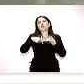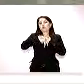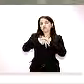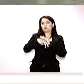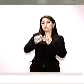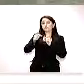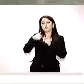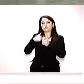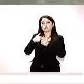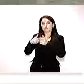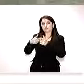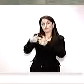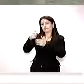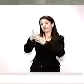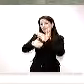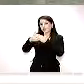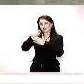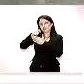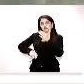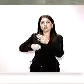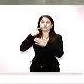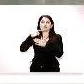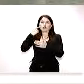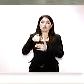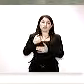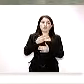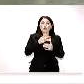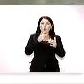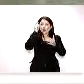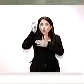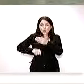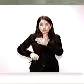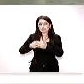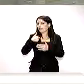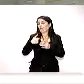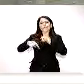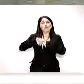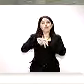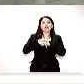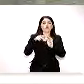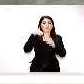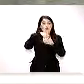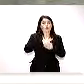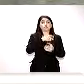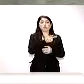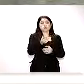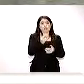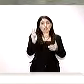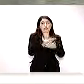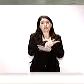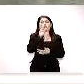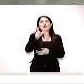quiser pedir Vista Eu voto pela irregularidade de toda a contratação multa de 500 ufesp a Carlos